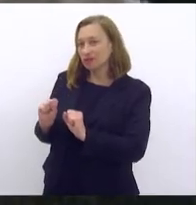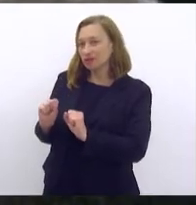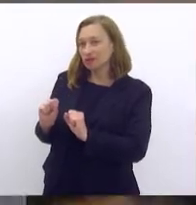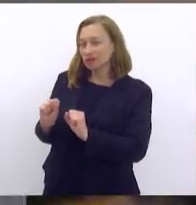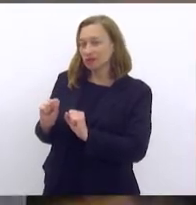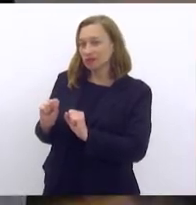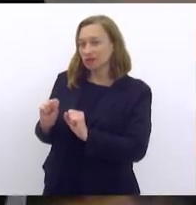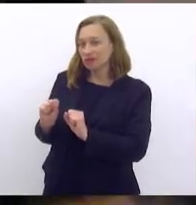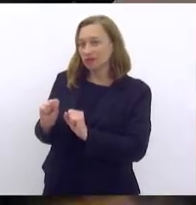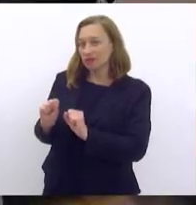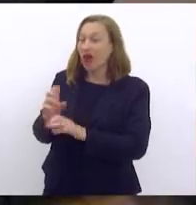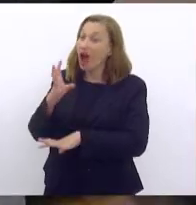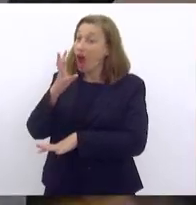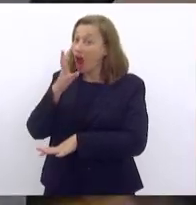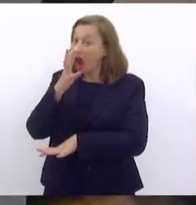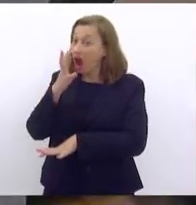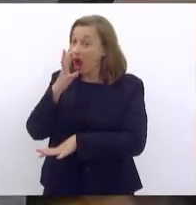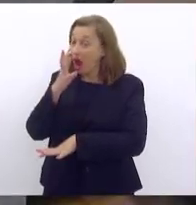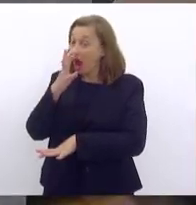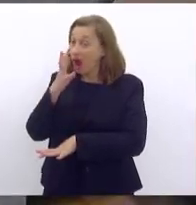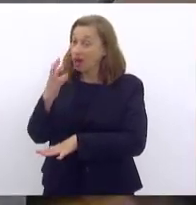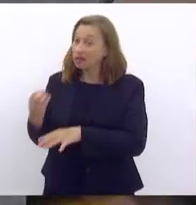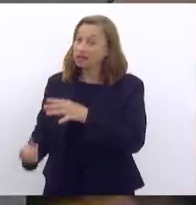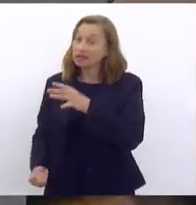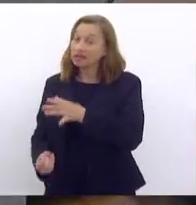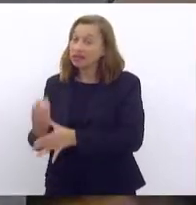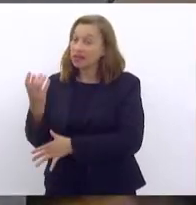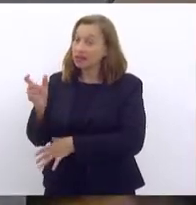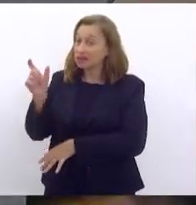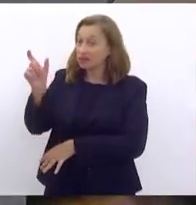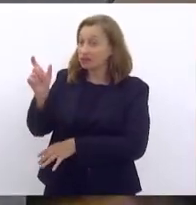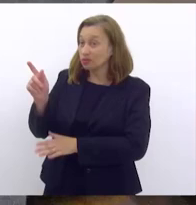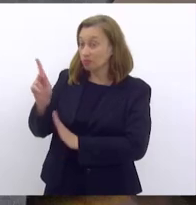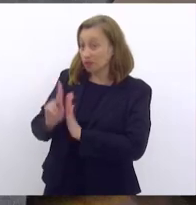sendo admiradora e autora do projeto,